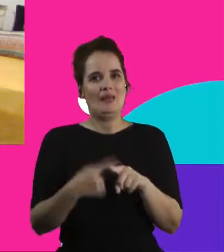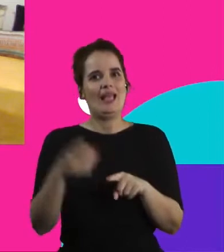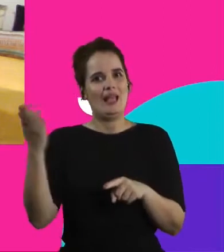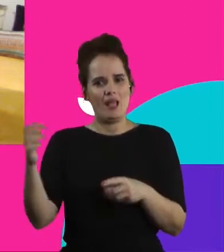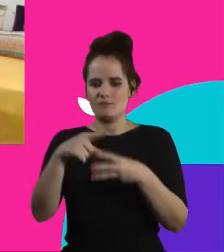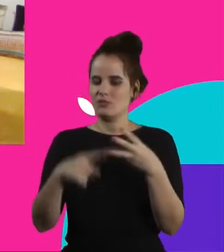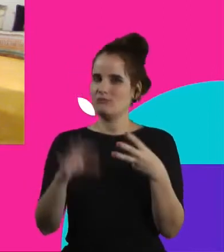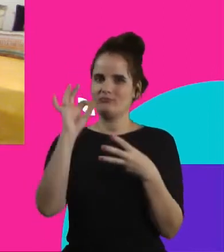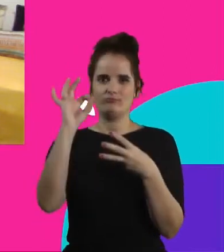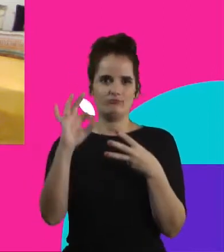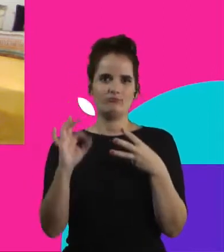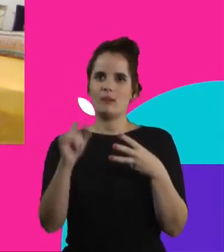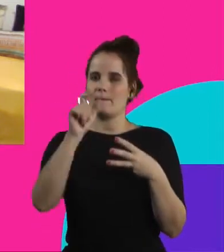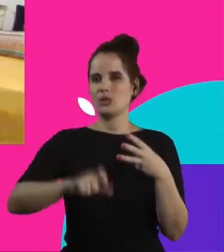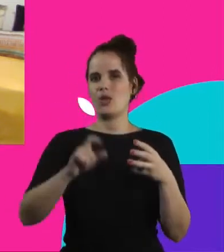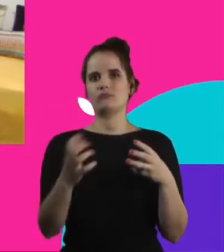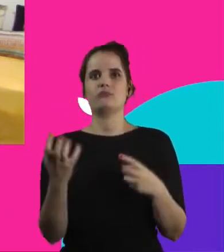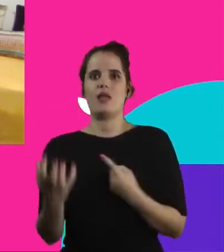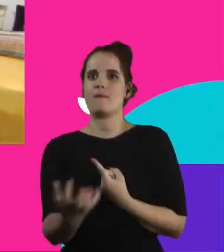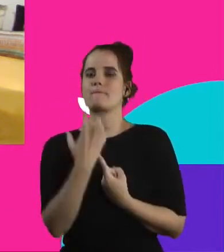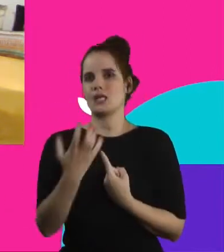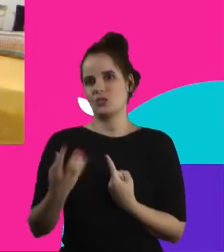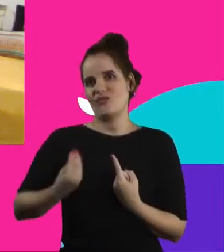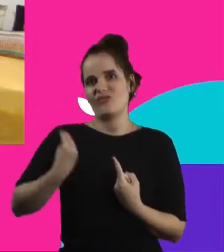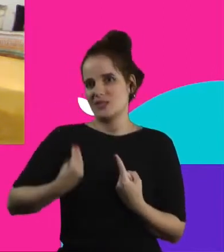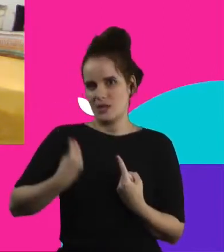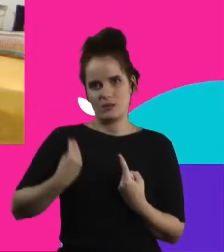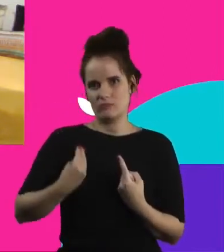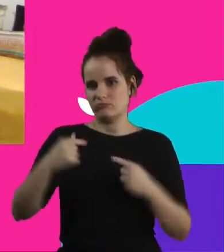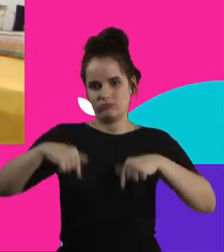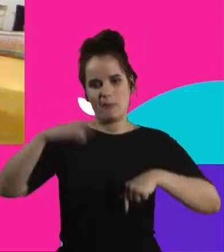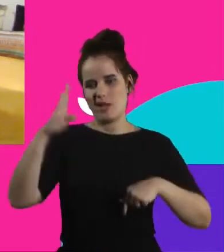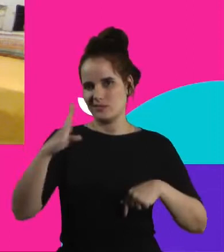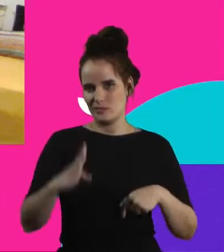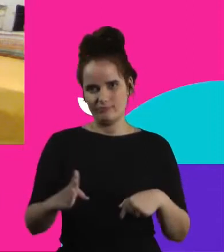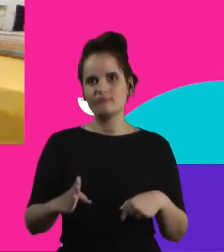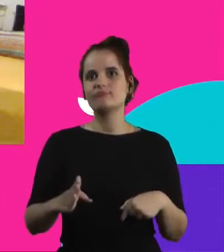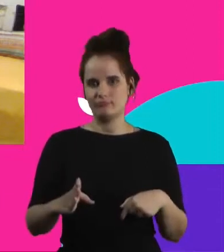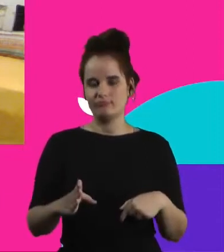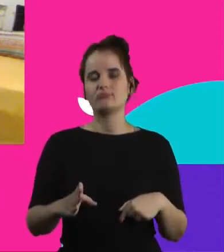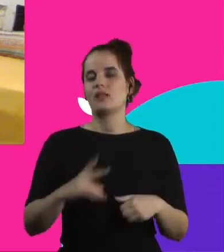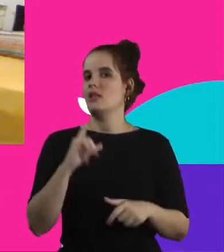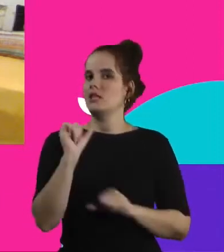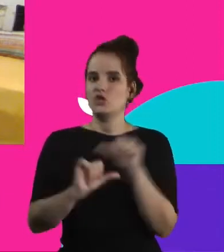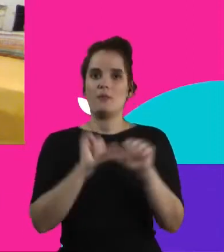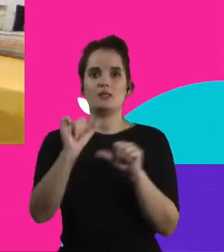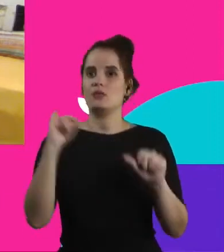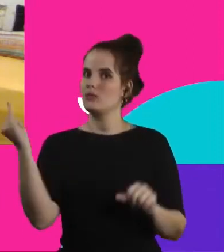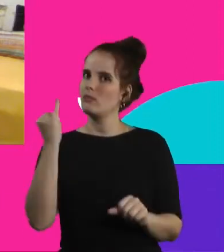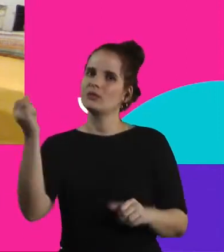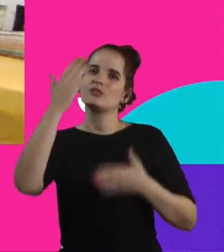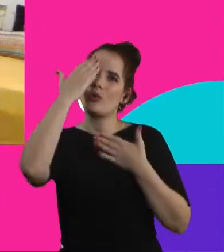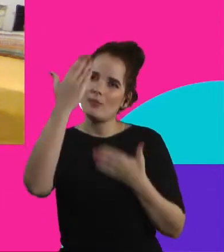vocês são pessoas que causam muito impacto na vida de milhares de brasileiros, né? E fazem uma transformação muito importante. Então,